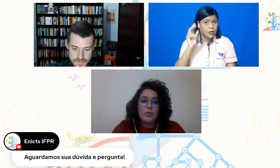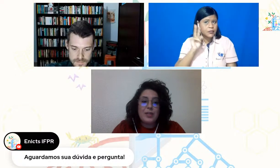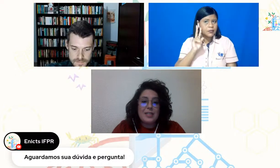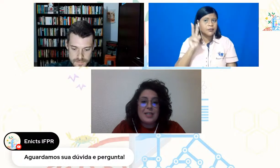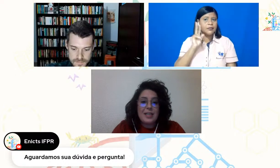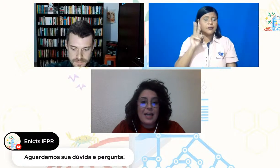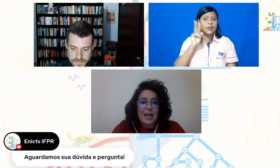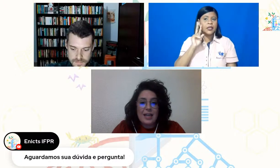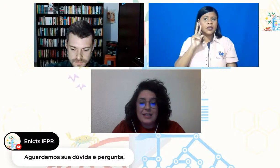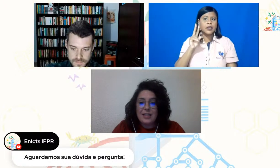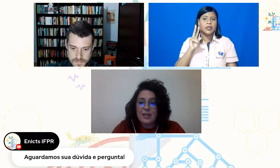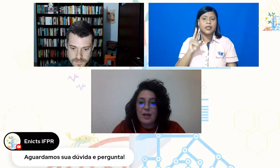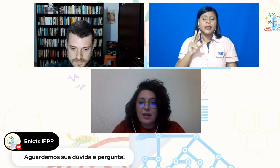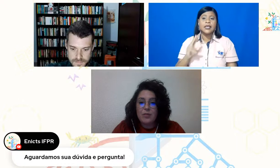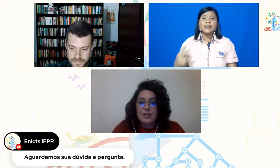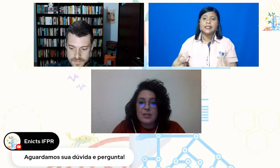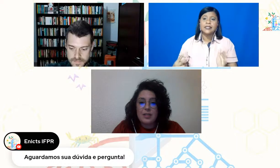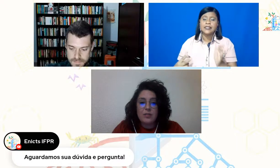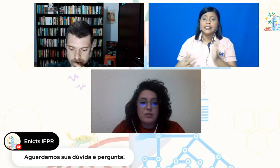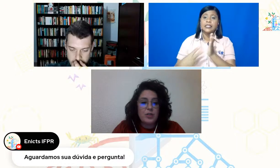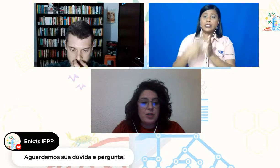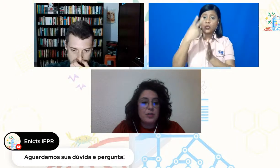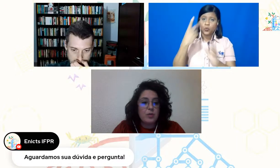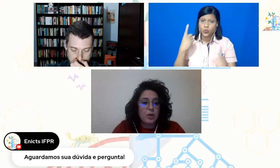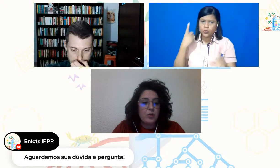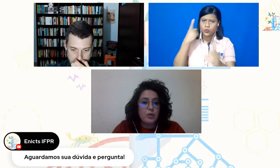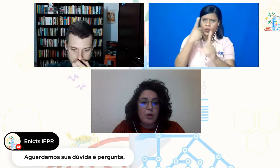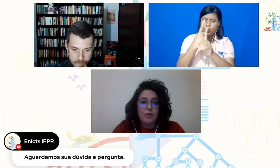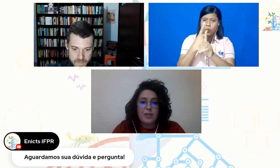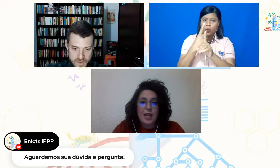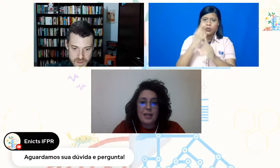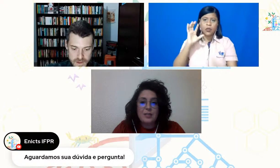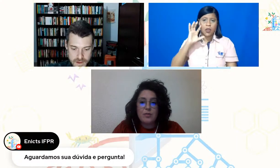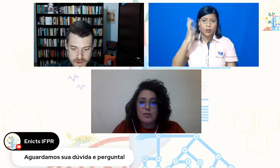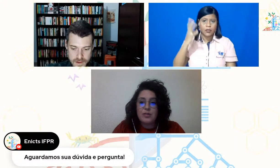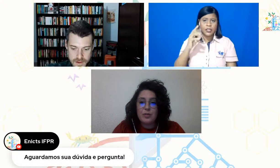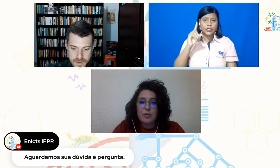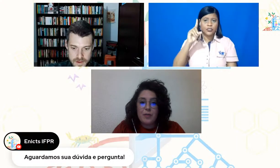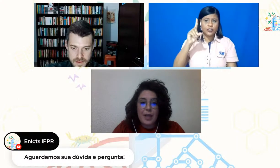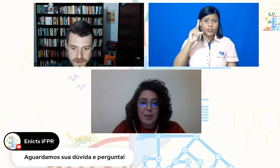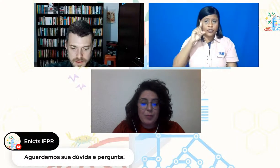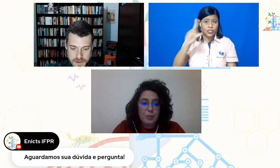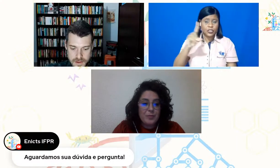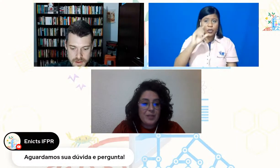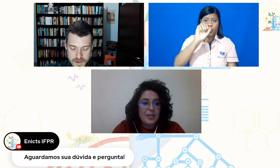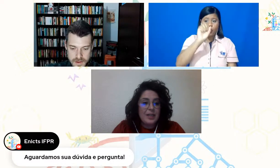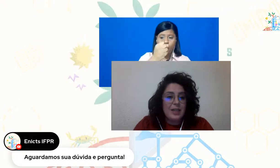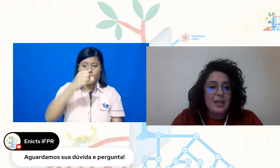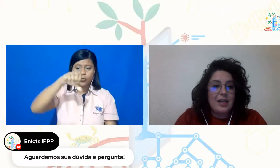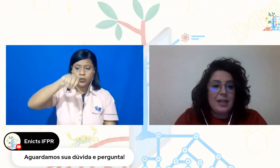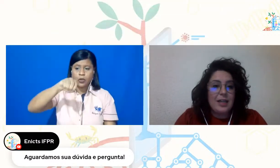segundo NICTS, ele vai acontecer nos dias 8, 9, 10 e 11 de novembro.